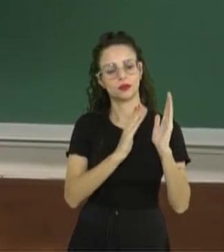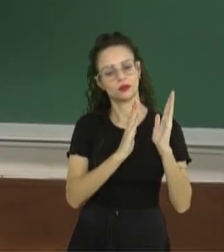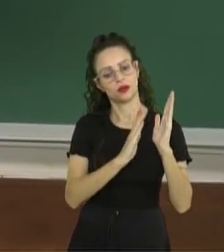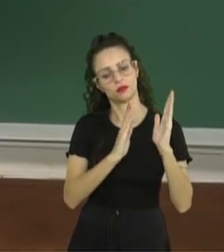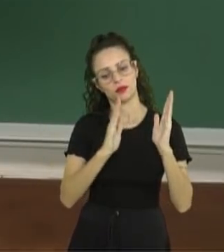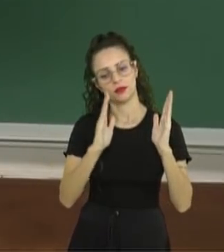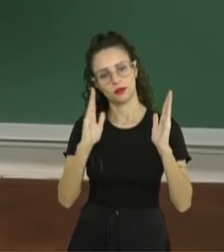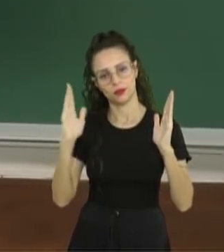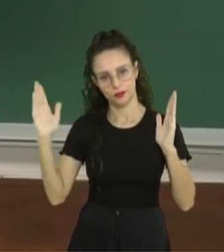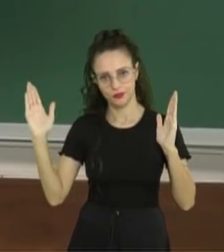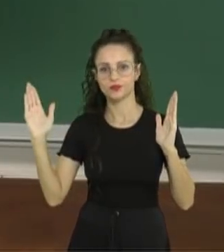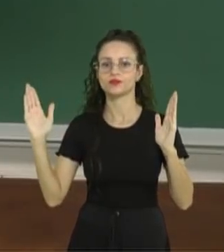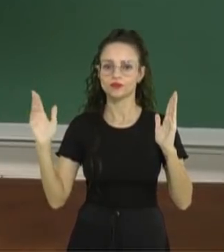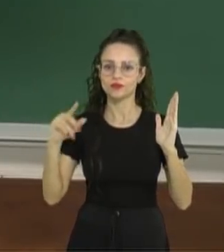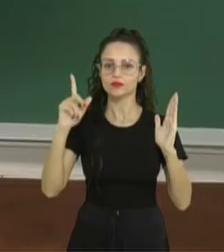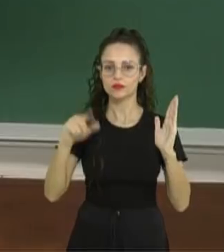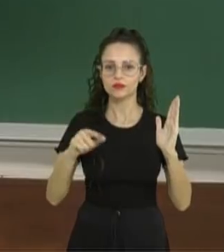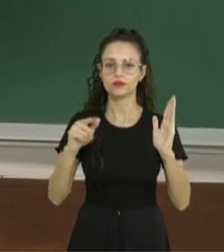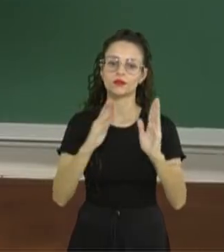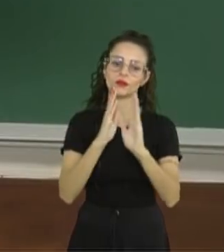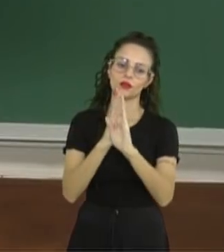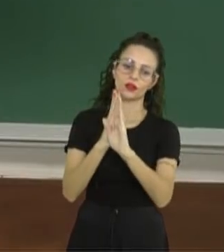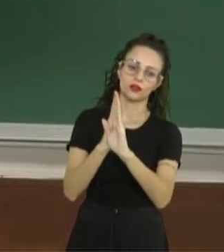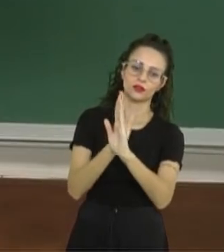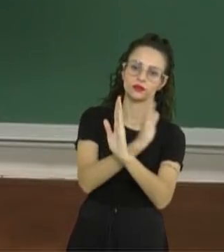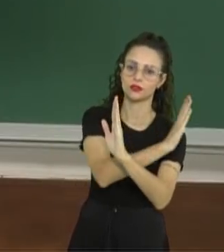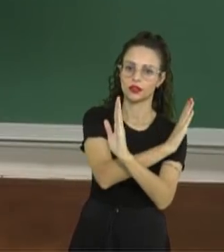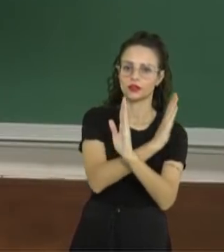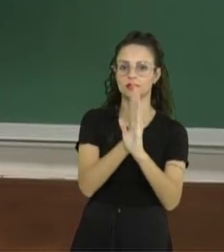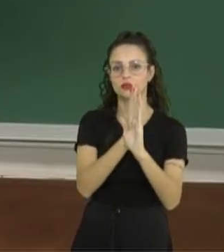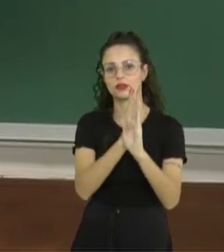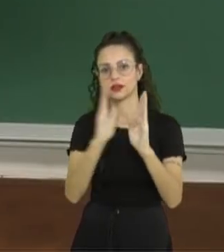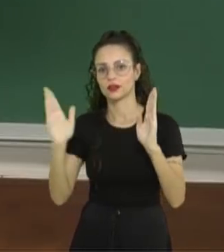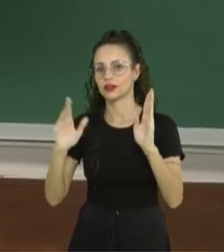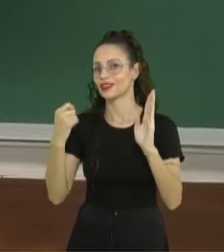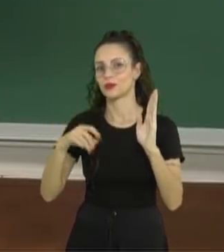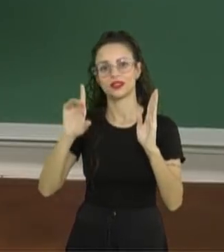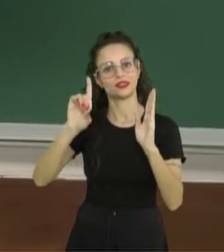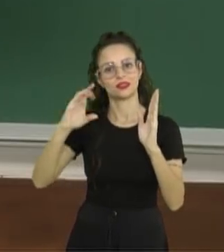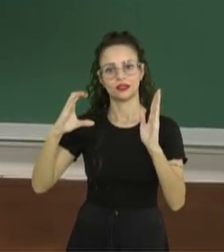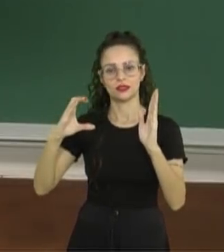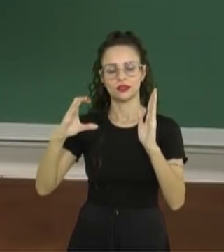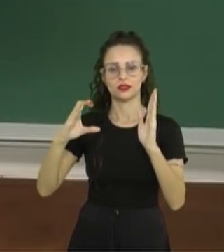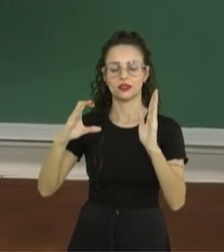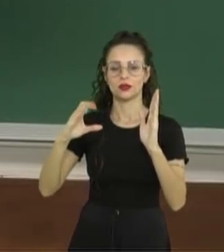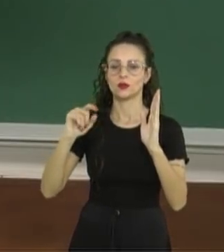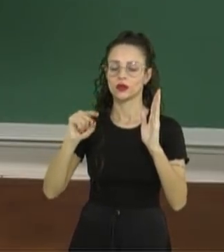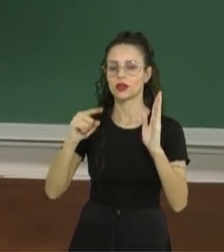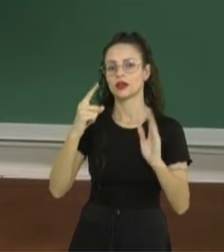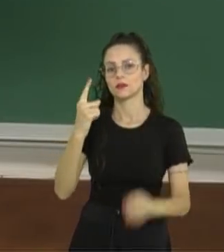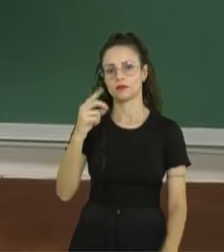para frente, né? 500 anos depois de Cristo, não precisa colocar o DC, né? Mas só para dar um exemplo. 1500, 2000 e assim